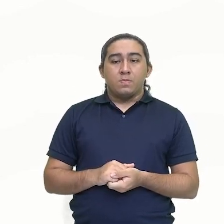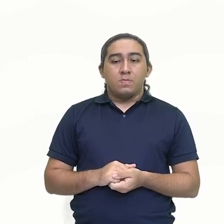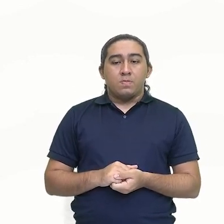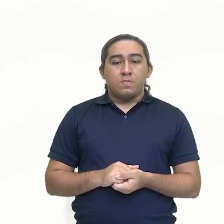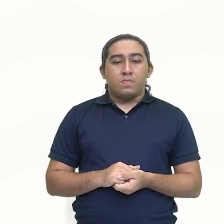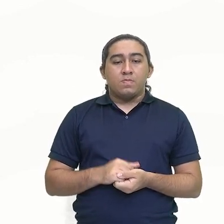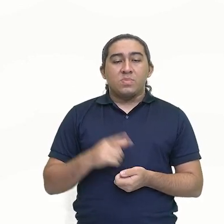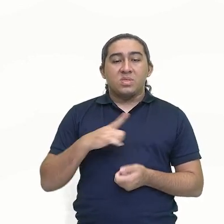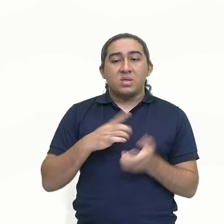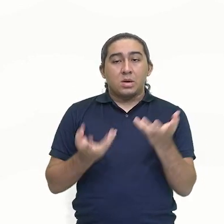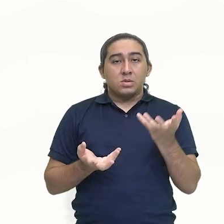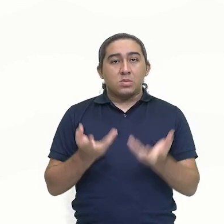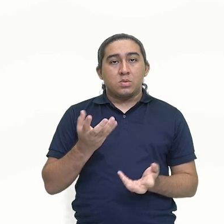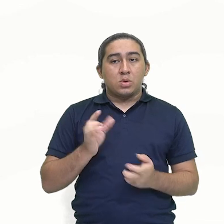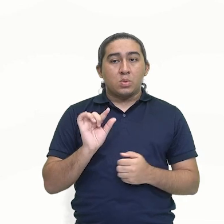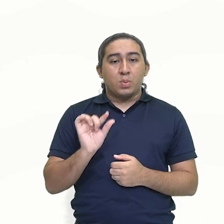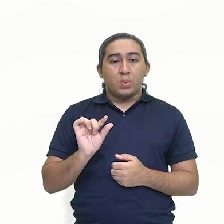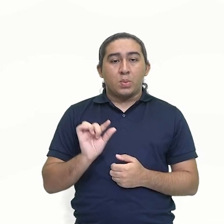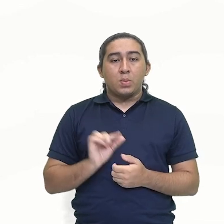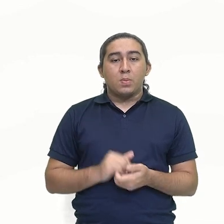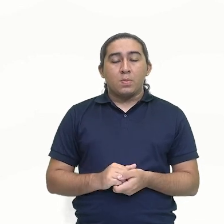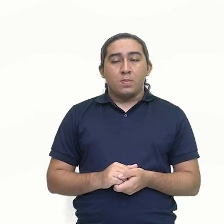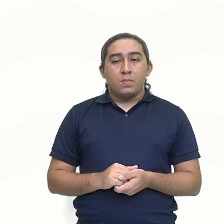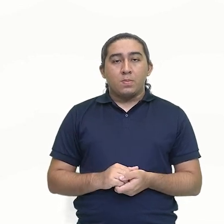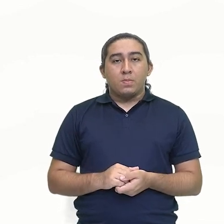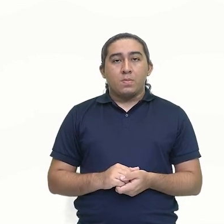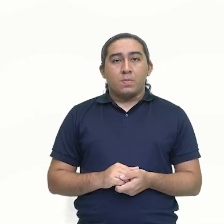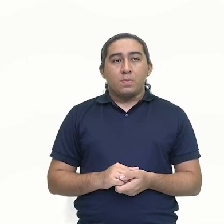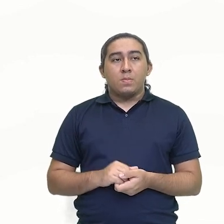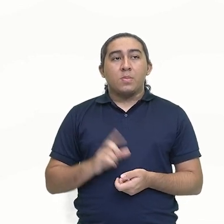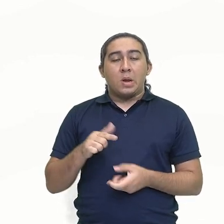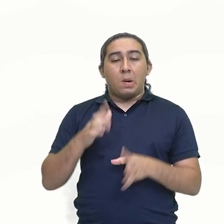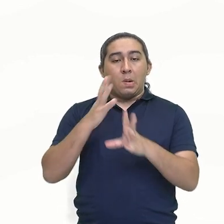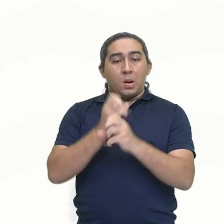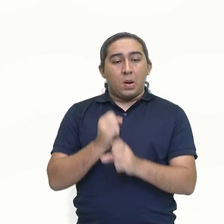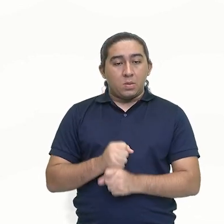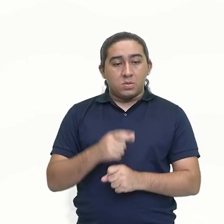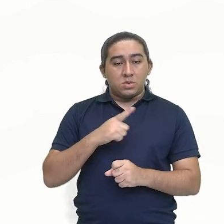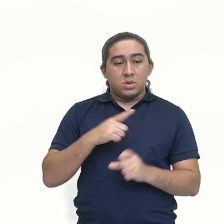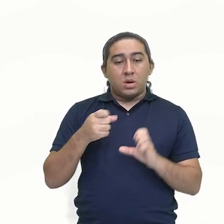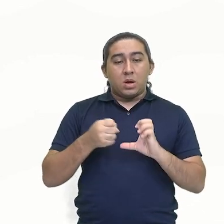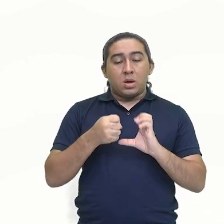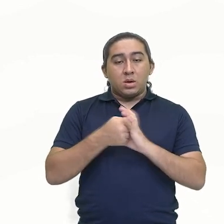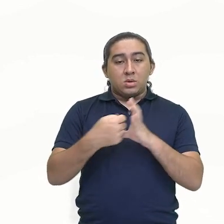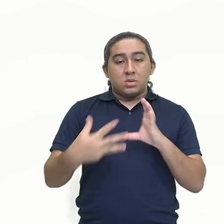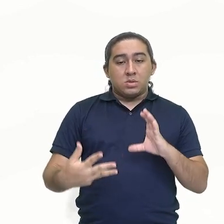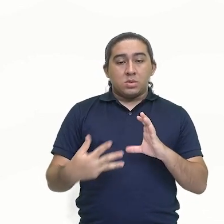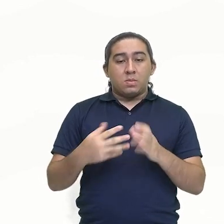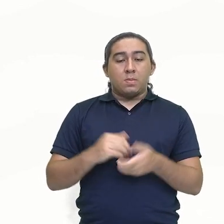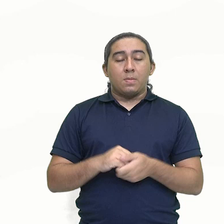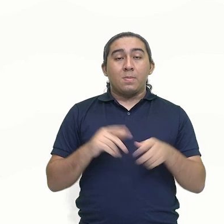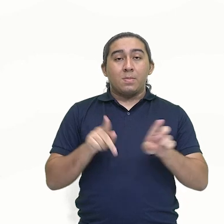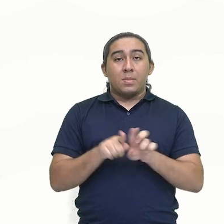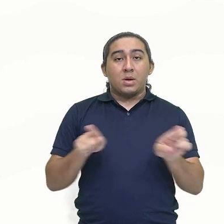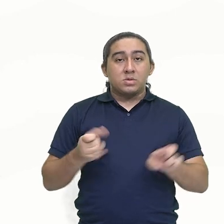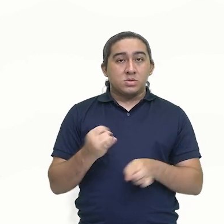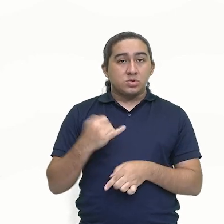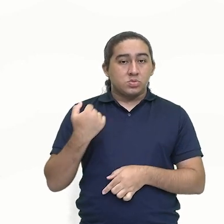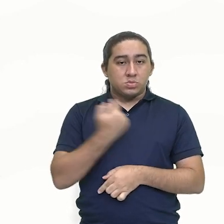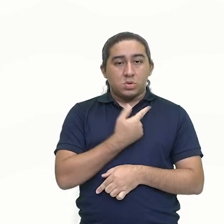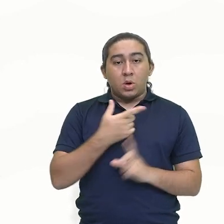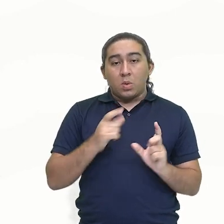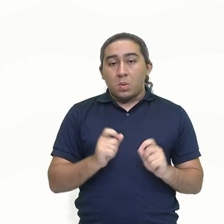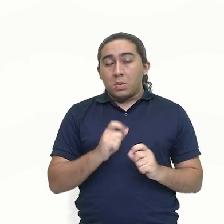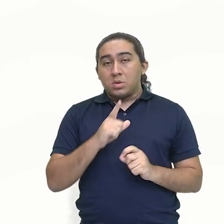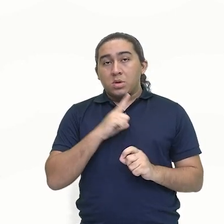de desigualdade ali que é médio, né? Tem ali essas características ali. Mas quando a gente vai ver